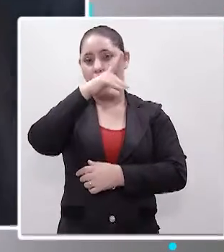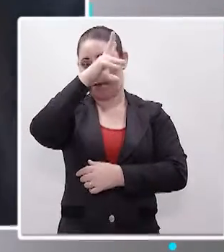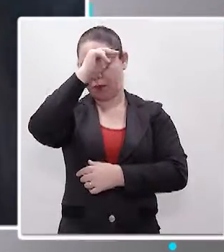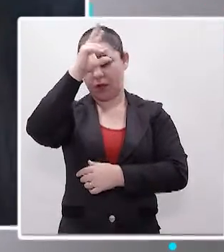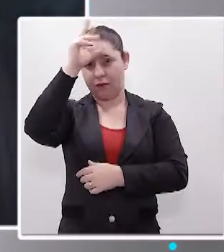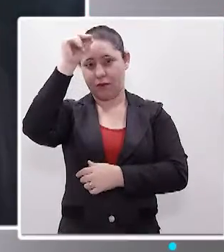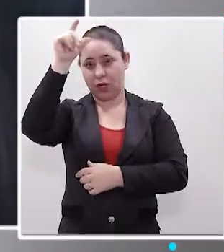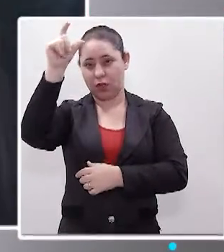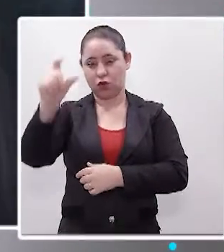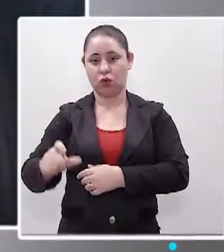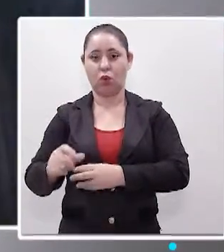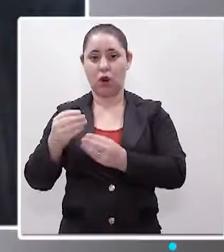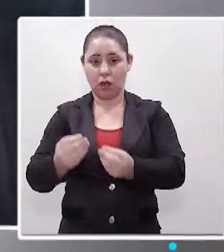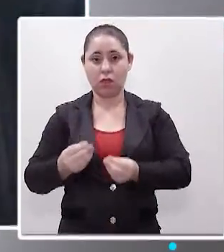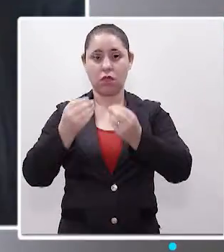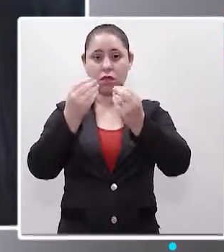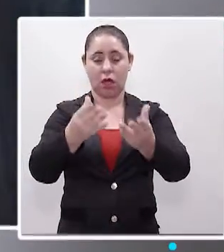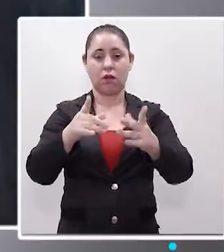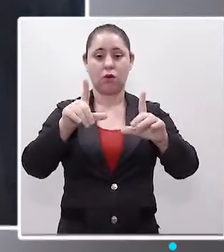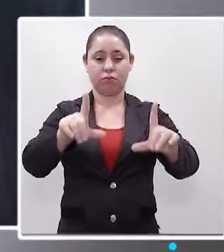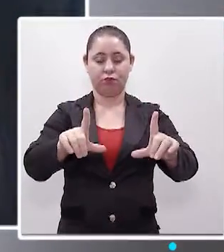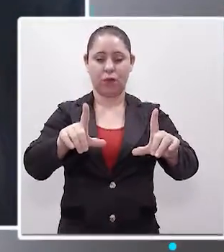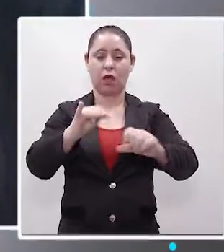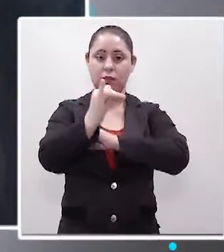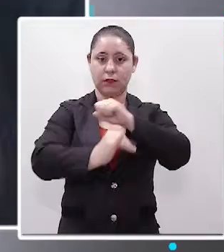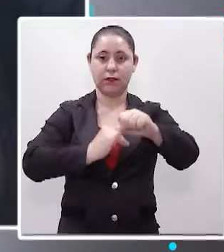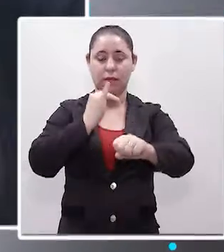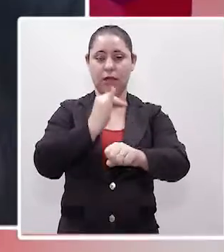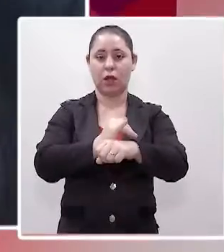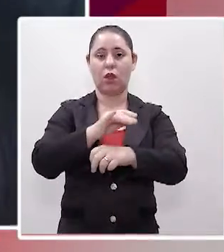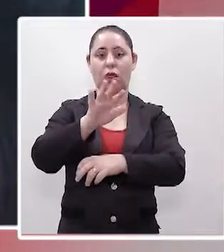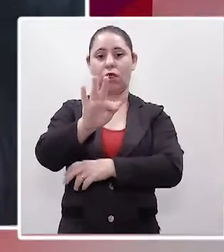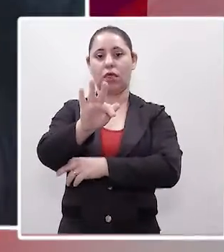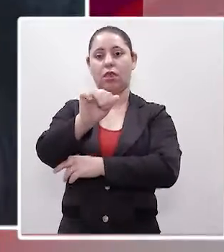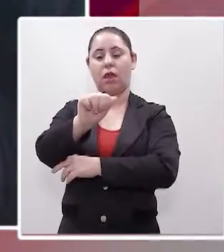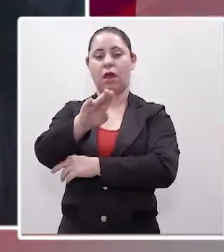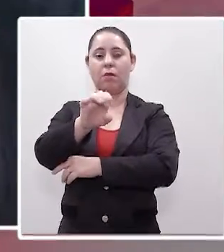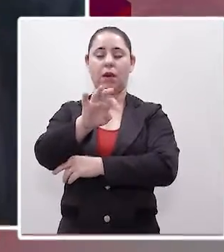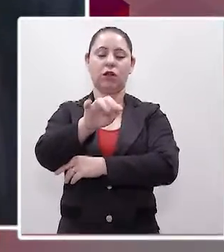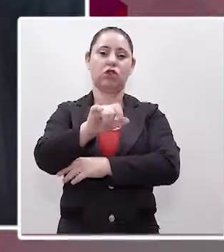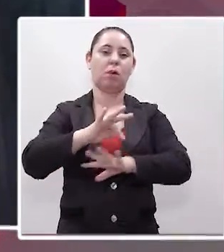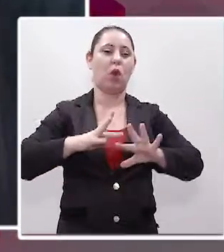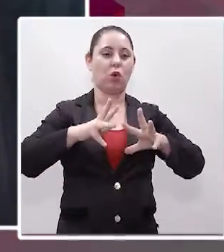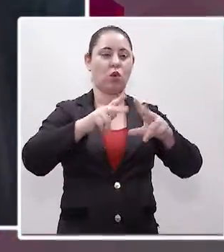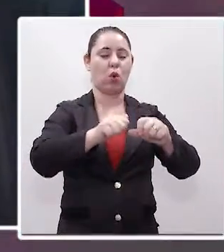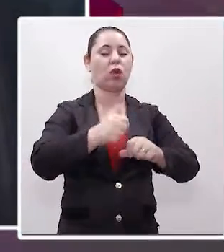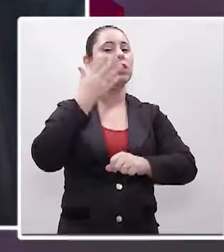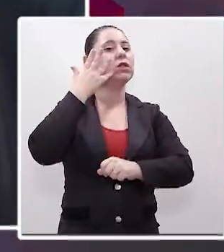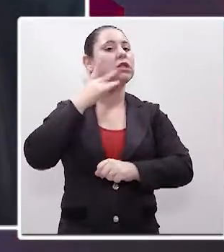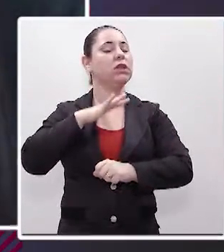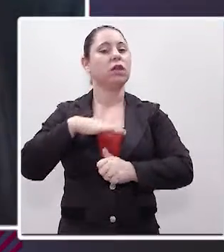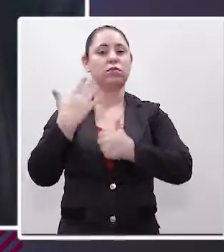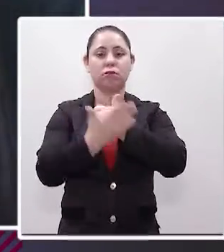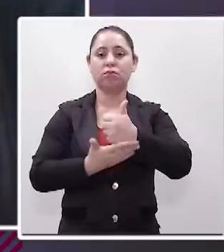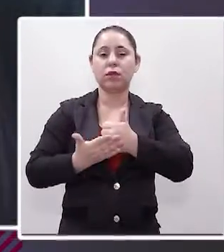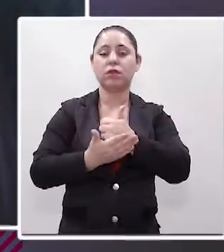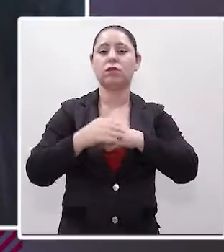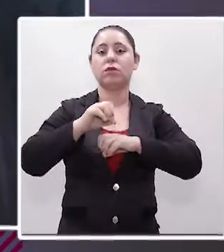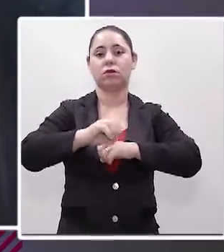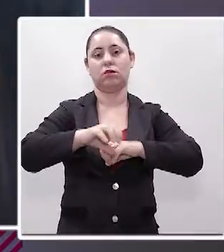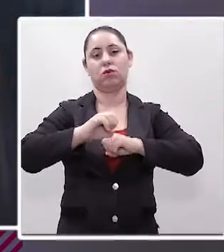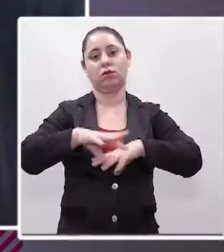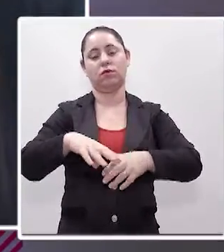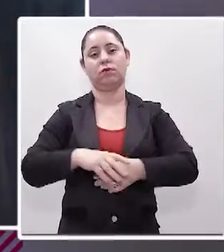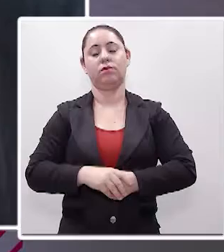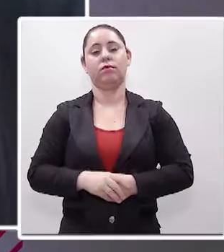exemplos de prefeituras que forneceram tablets com acesso à internet para todas as crianças da